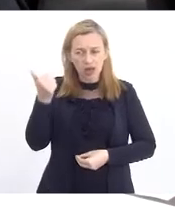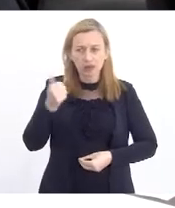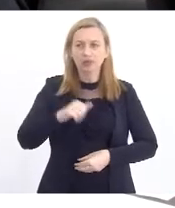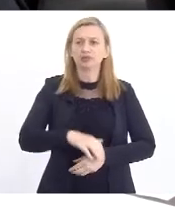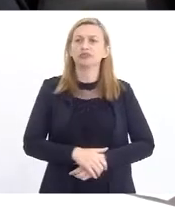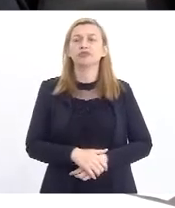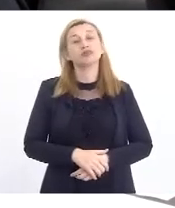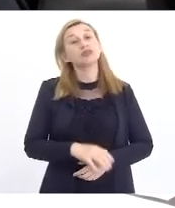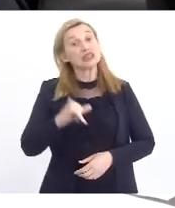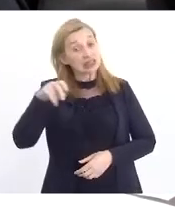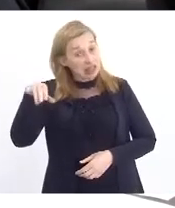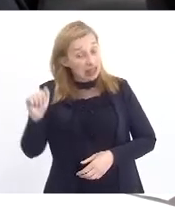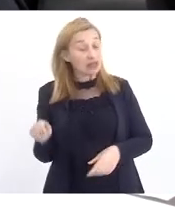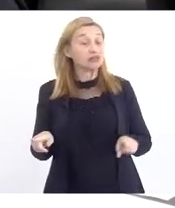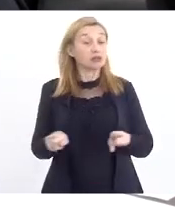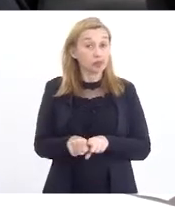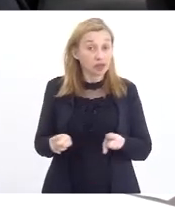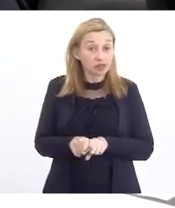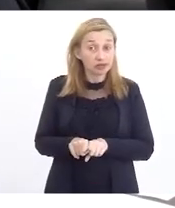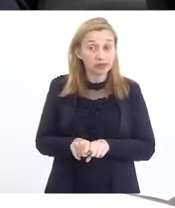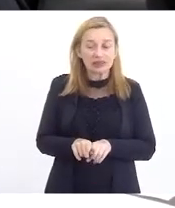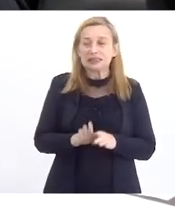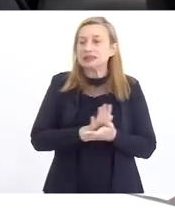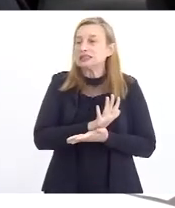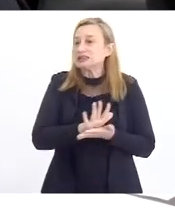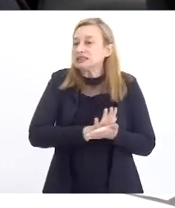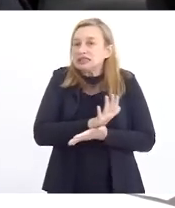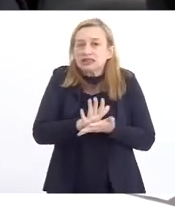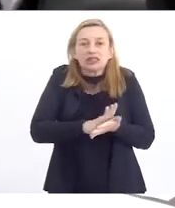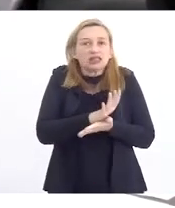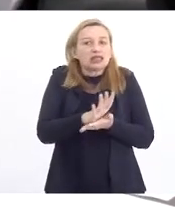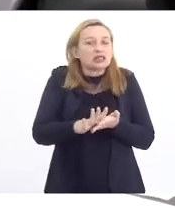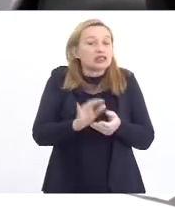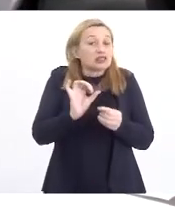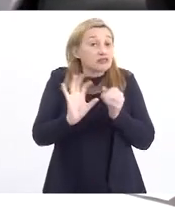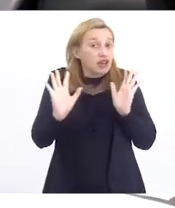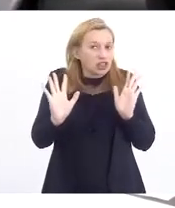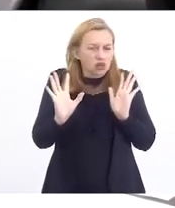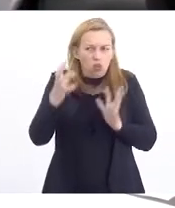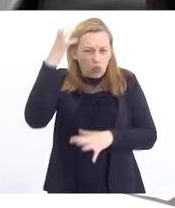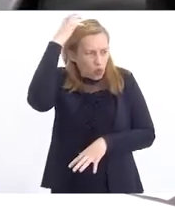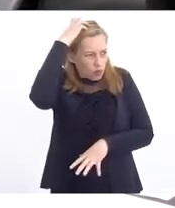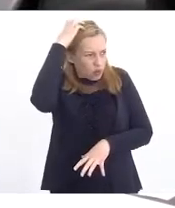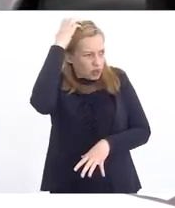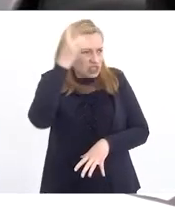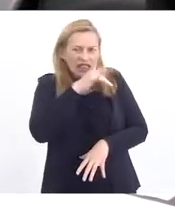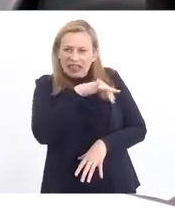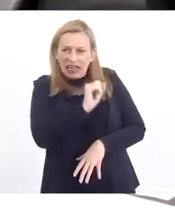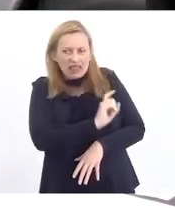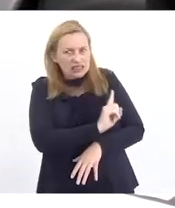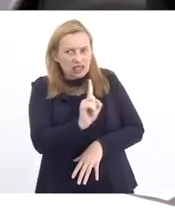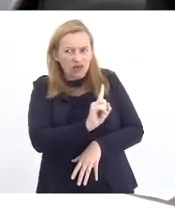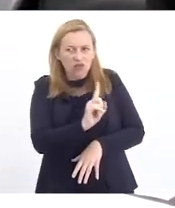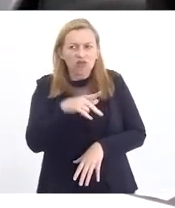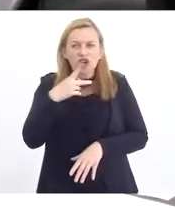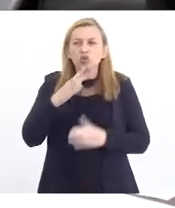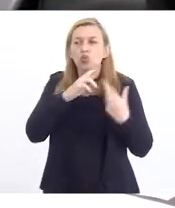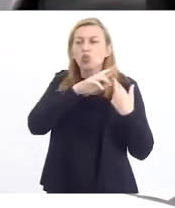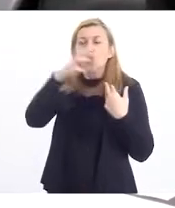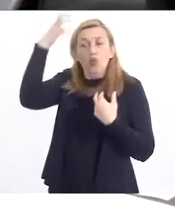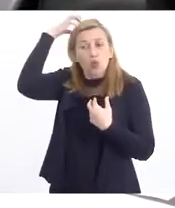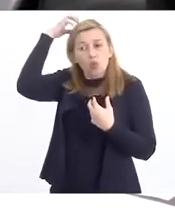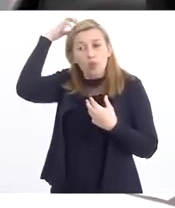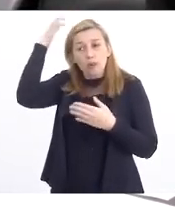inclusive o INEA. E nada acontece. Eu não estou dizendo que a culpa é do INEA, a culpa é, são de todos,